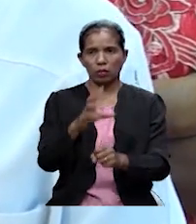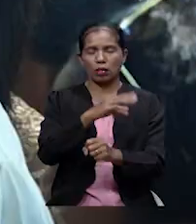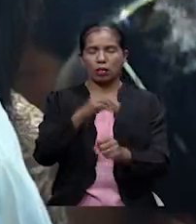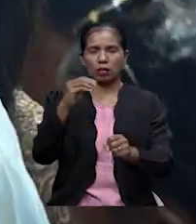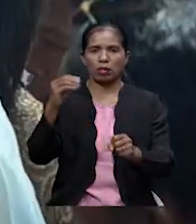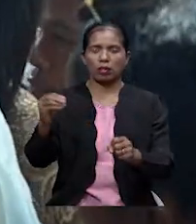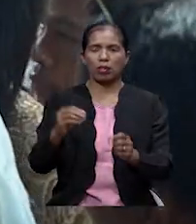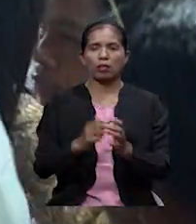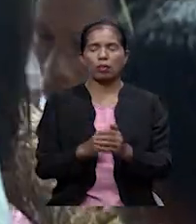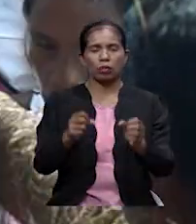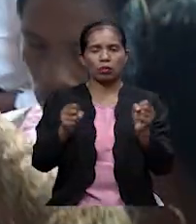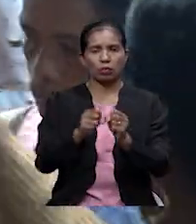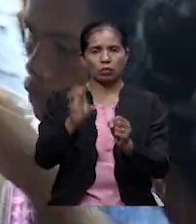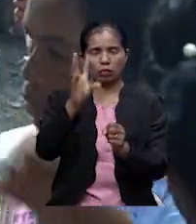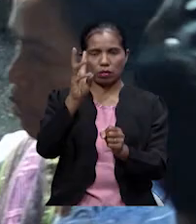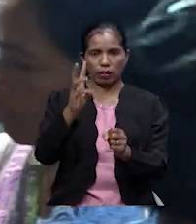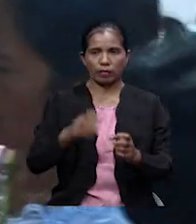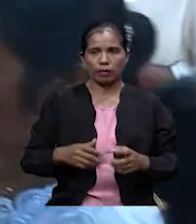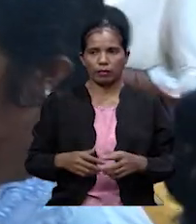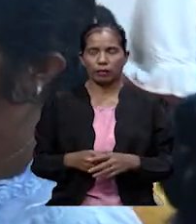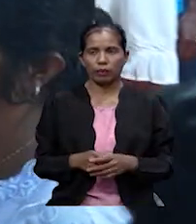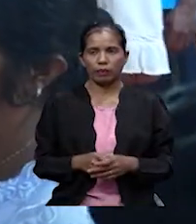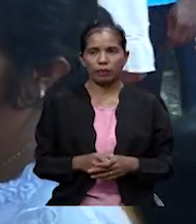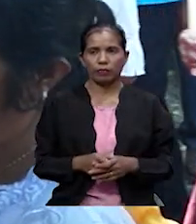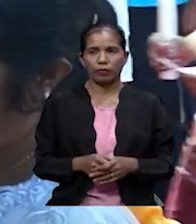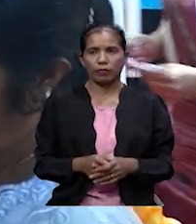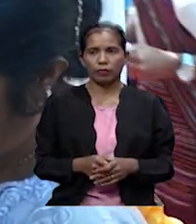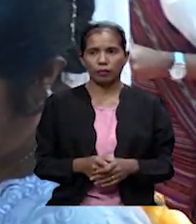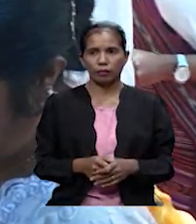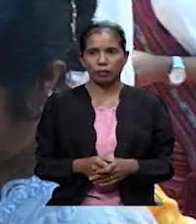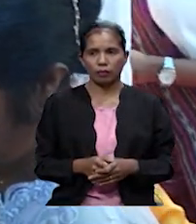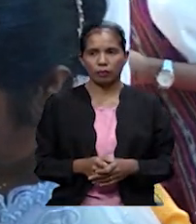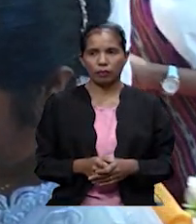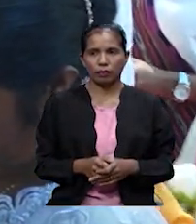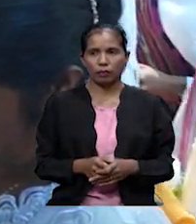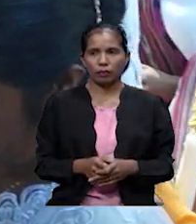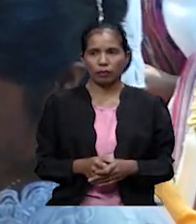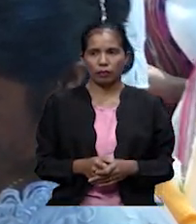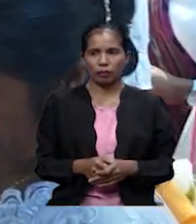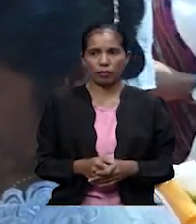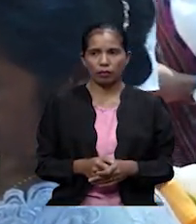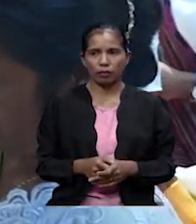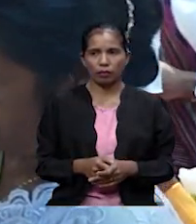garuai, buibau, no samalari. Isabel Fernandes, Francisco Marques, GMN.